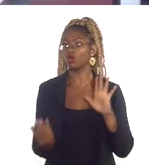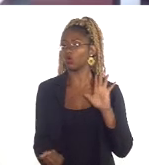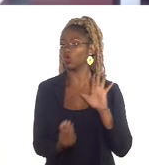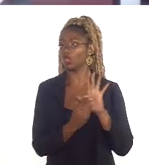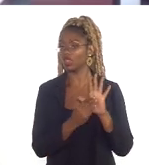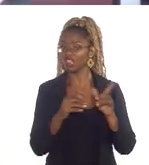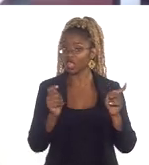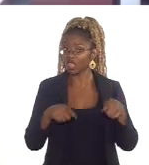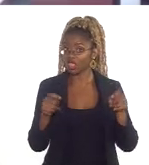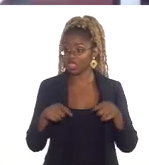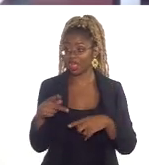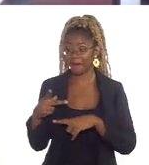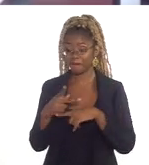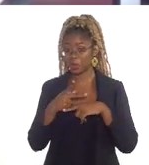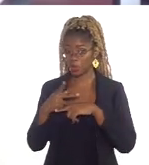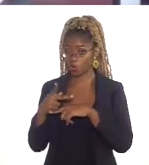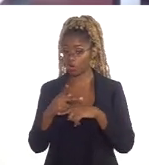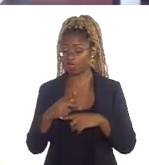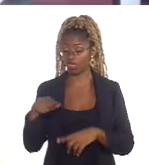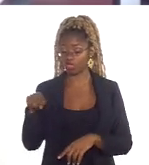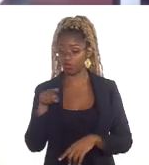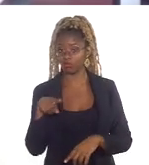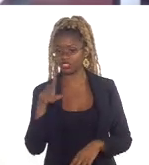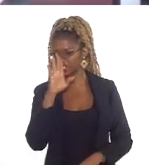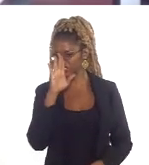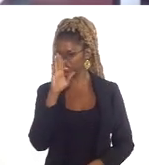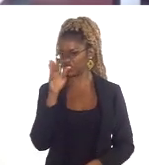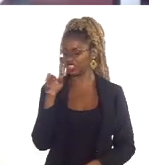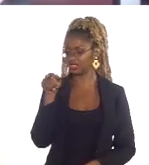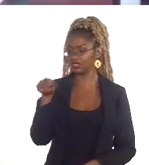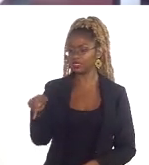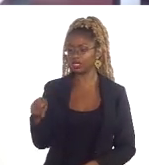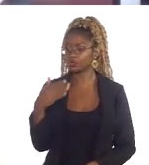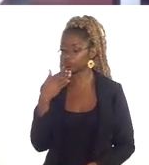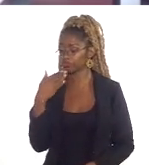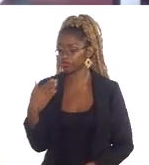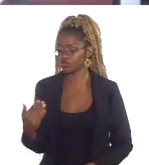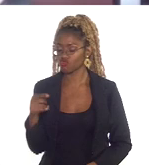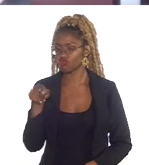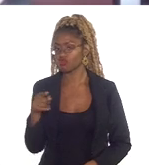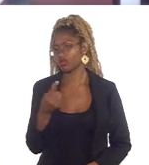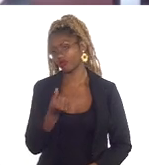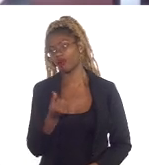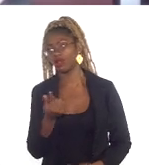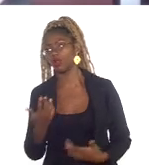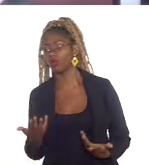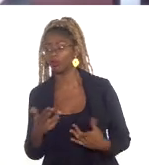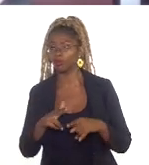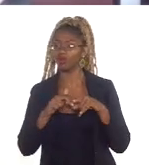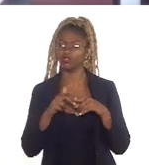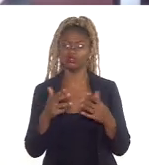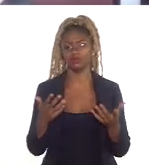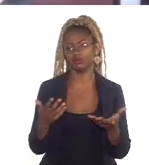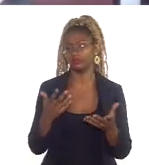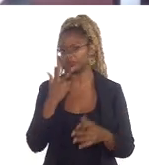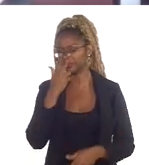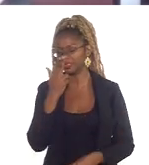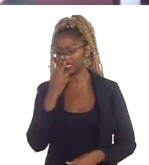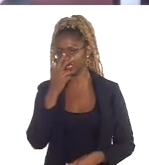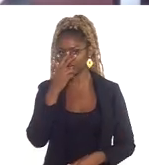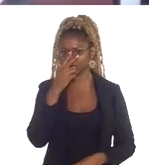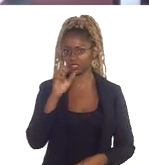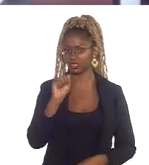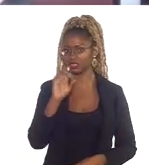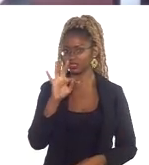caberia à Procuradoria de forma direta cobrar esse valor, já que em tese o STF